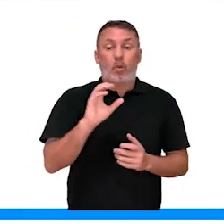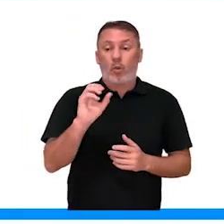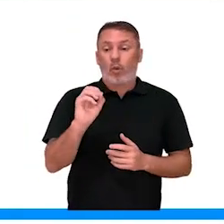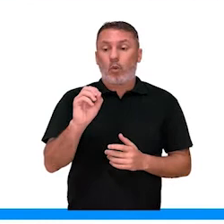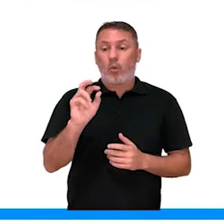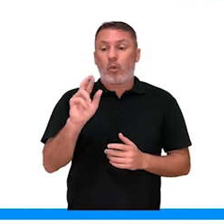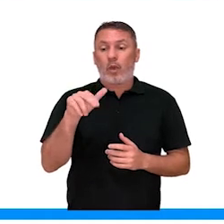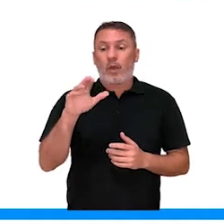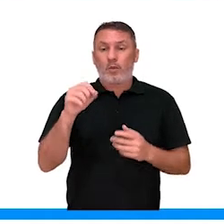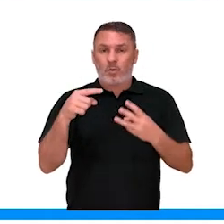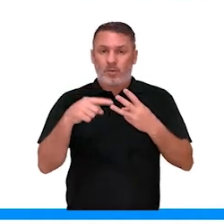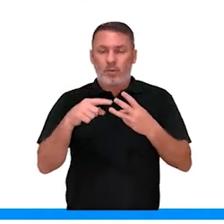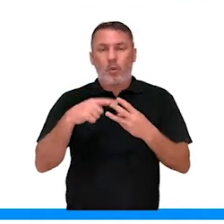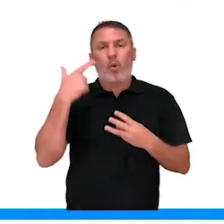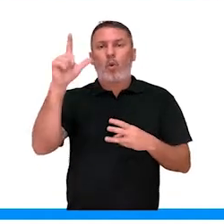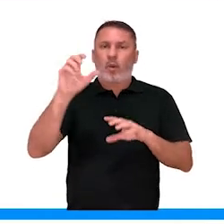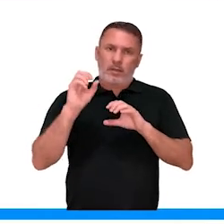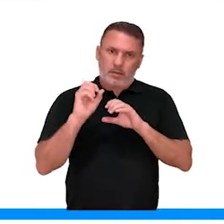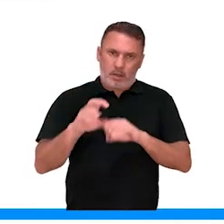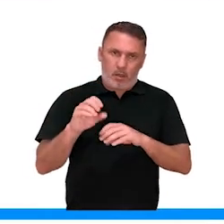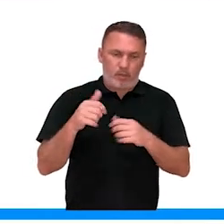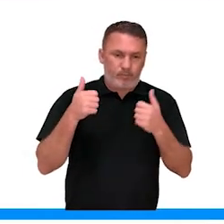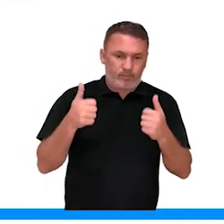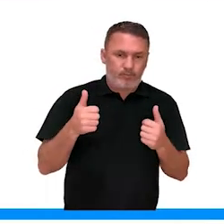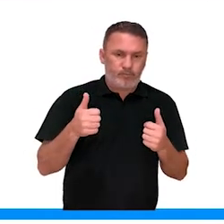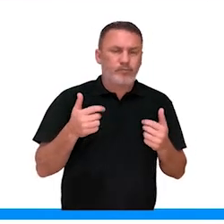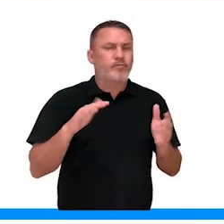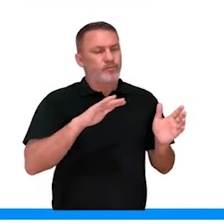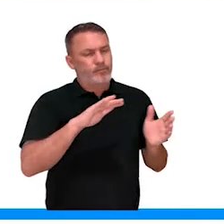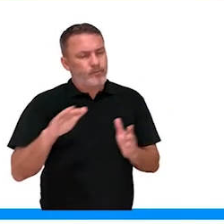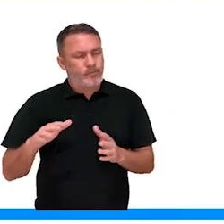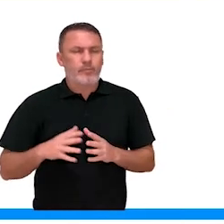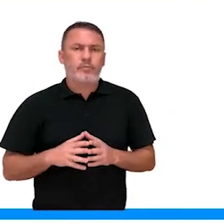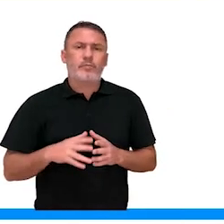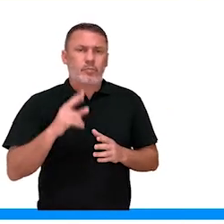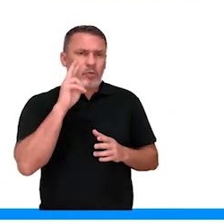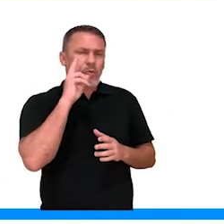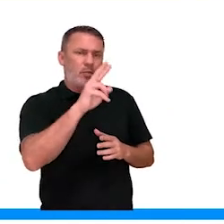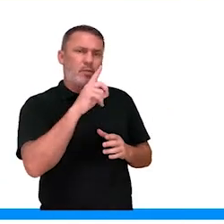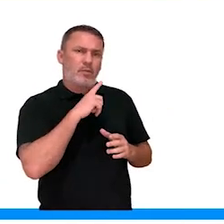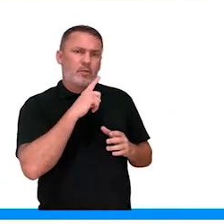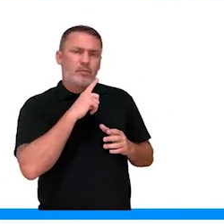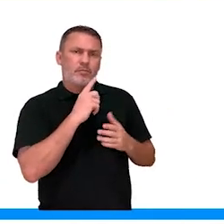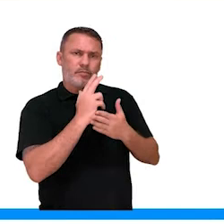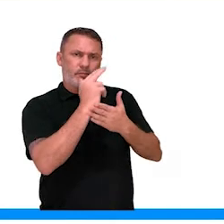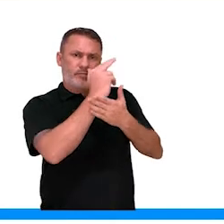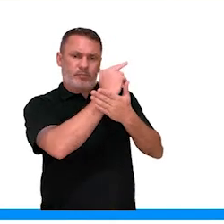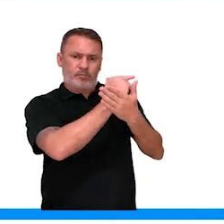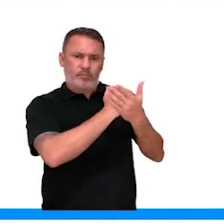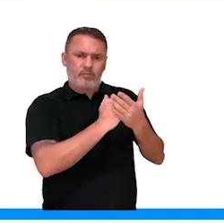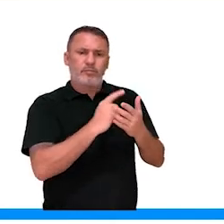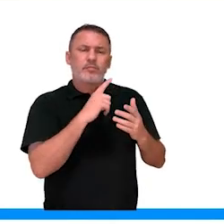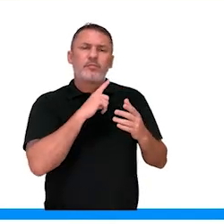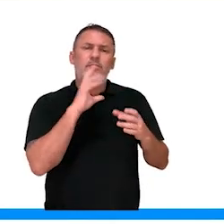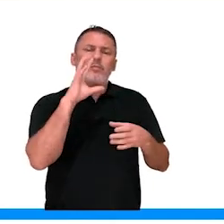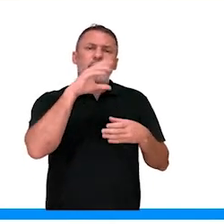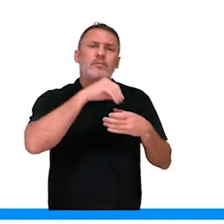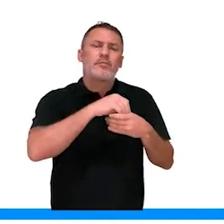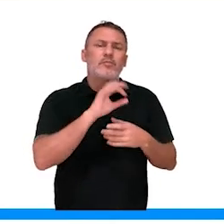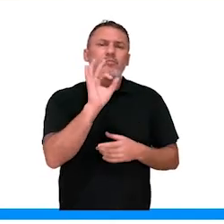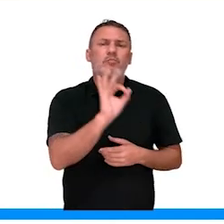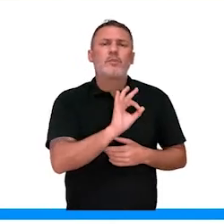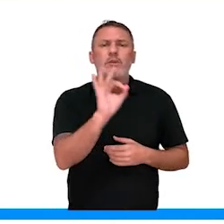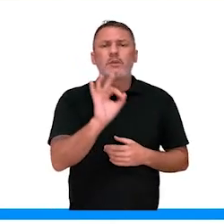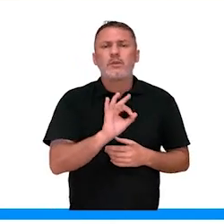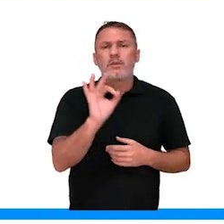em outra aula. Então, para a gente pensar aí primeiro analisando esse gráfico, enquanto que se encontra de